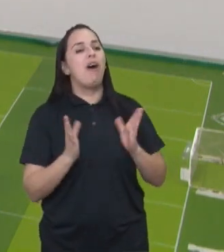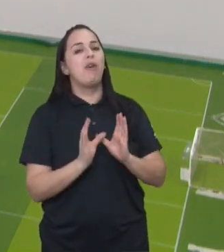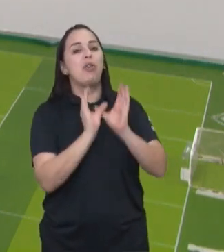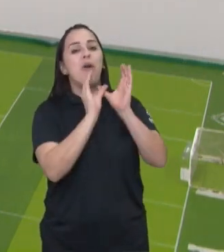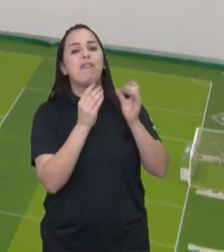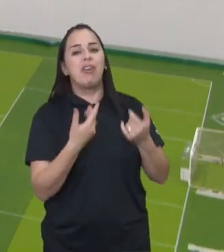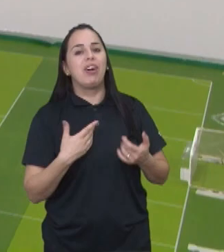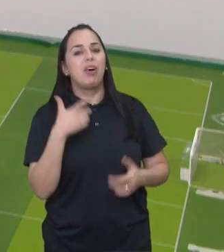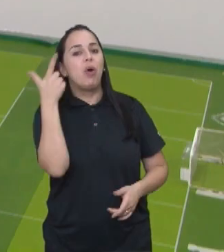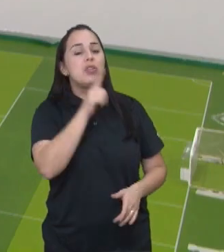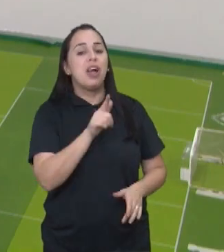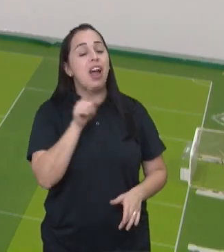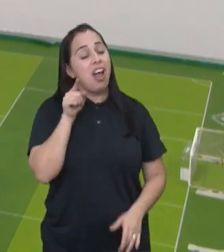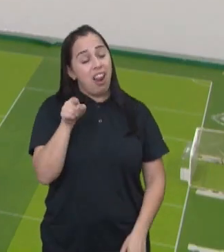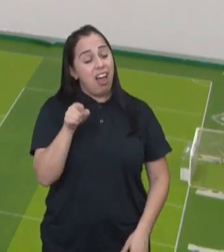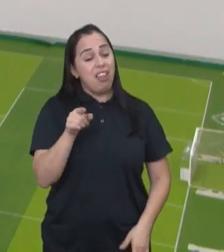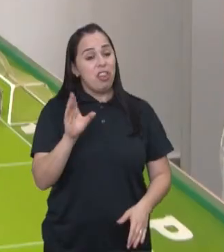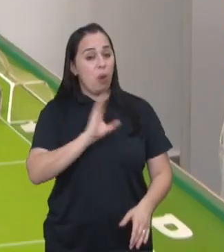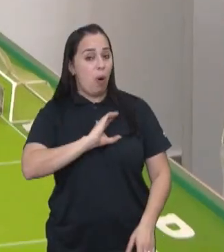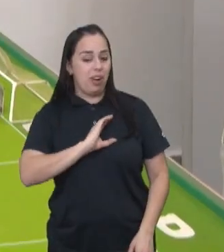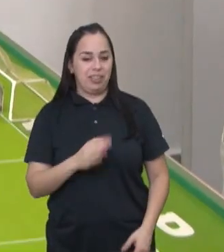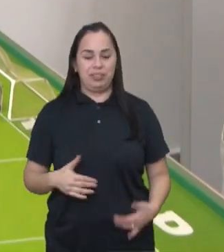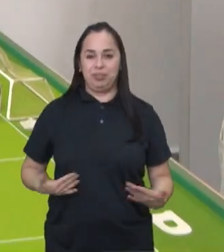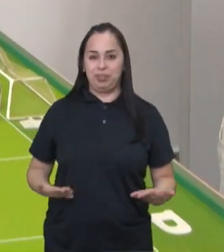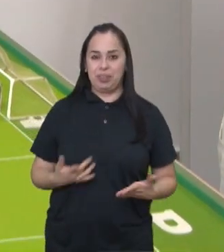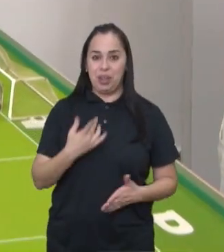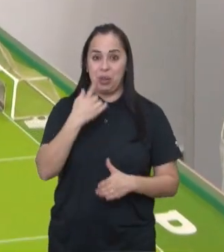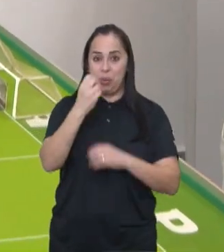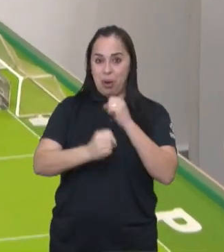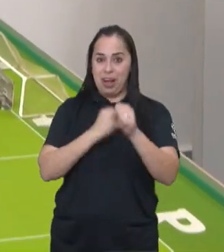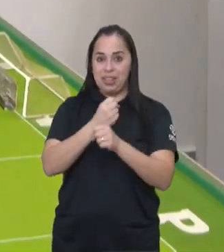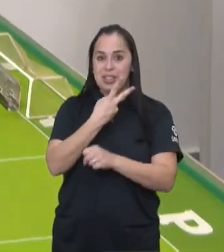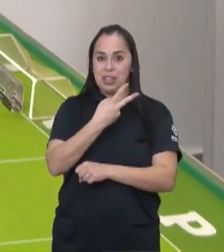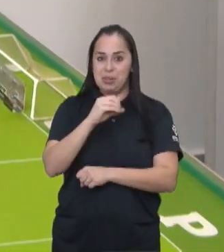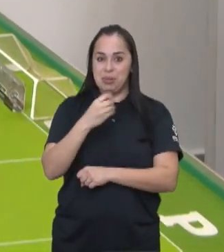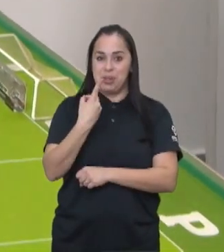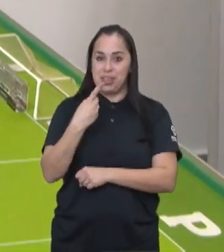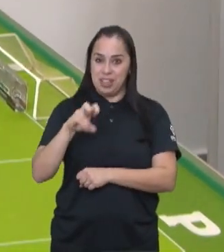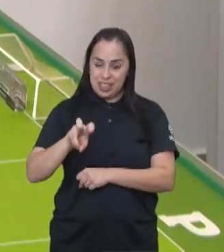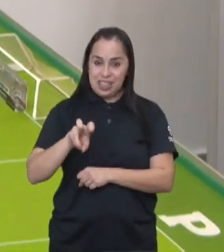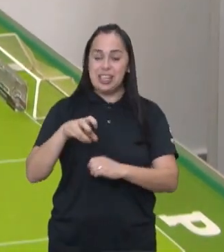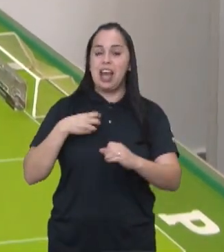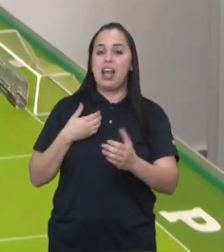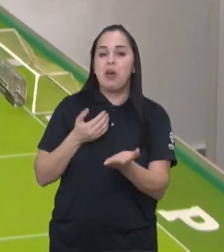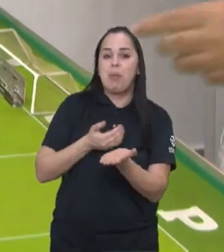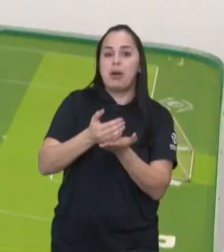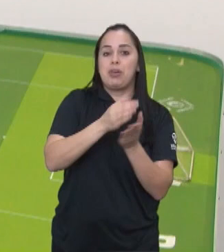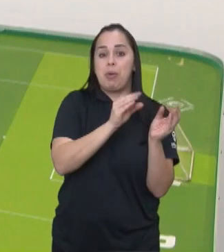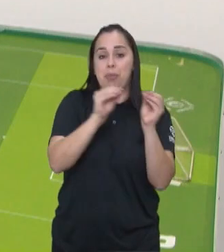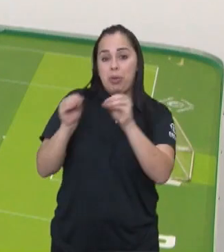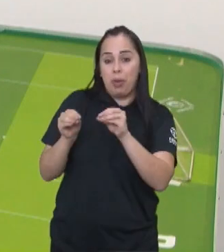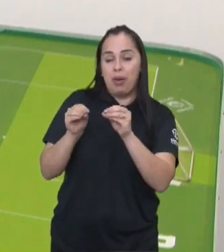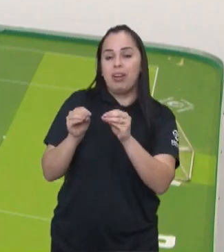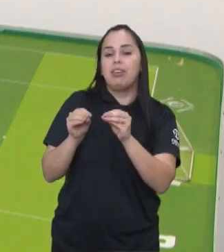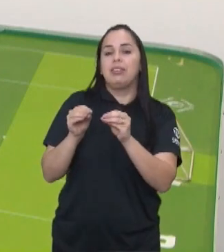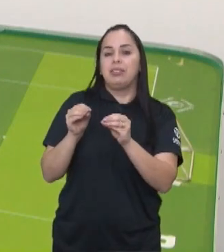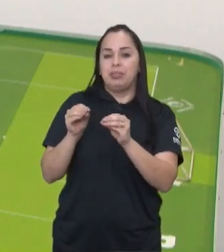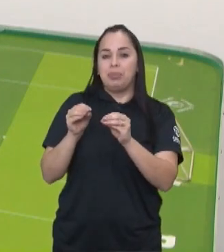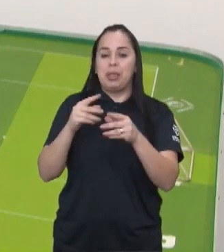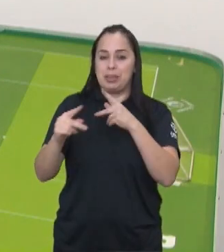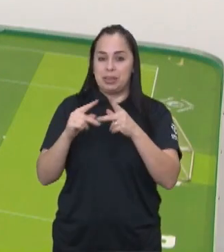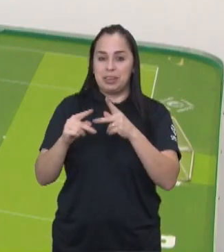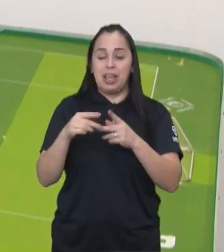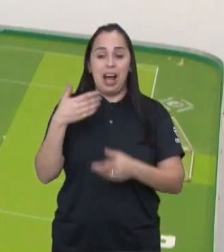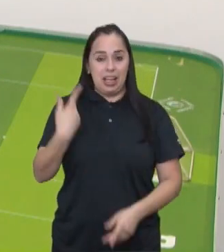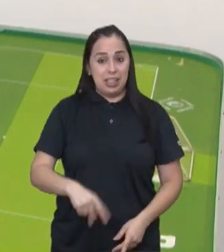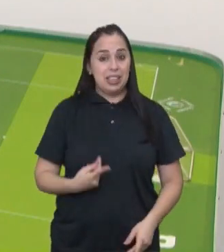foi? É lá, não tem jeito, né? Em 2015, Tonil mudou de ares e veio para São José. Aqui, a paixão pelo